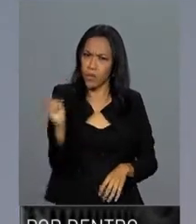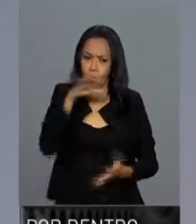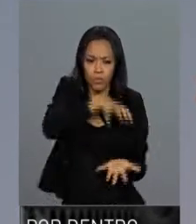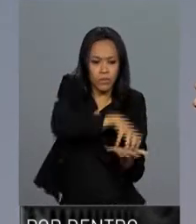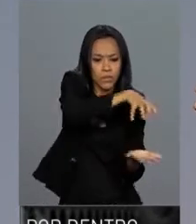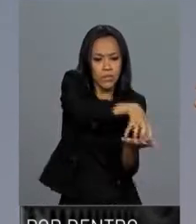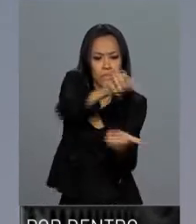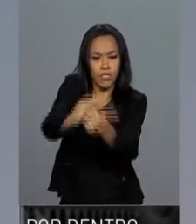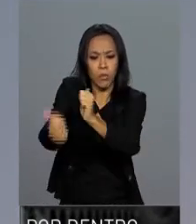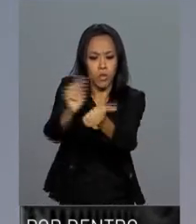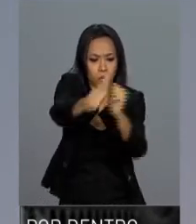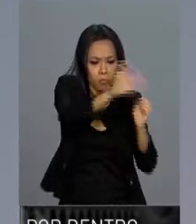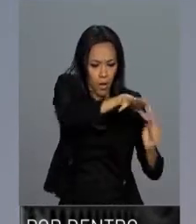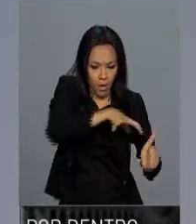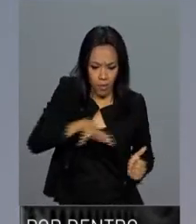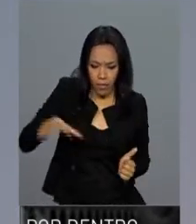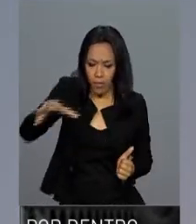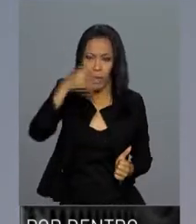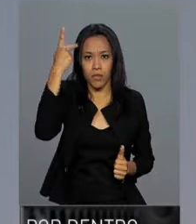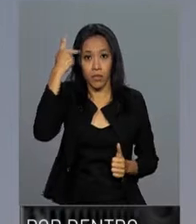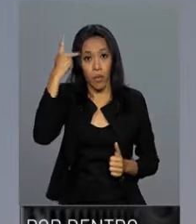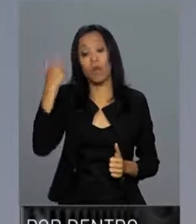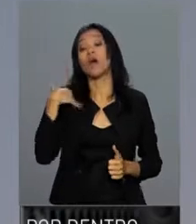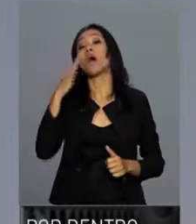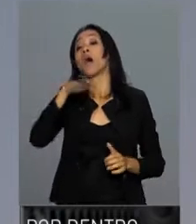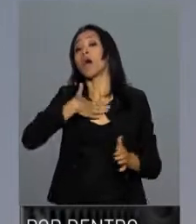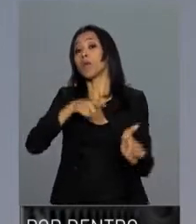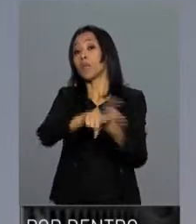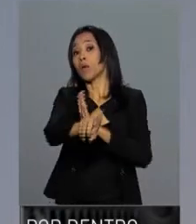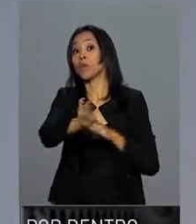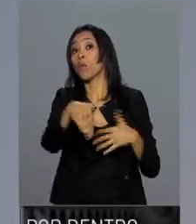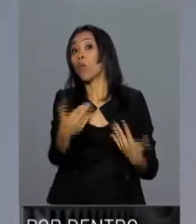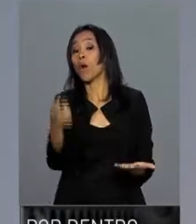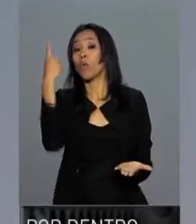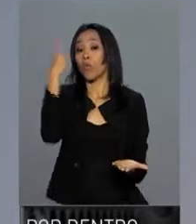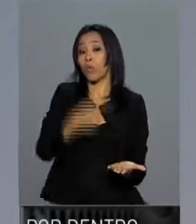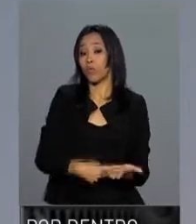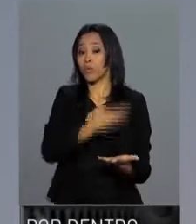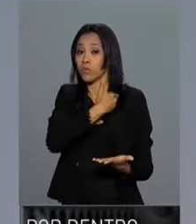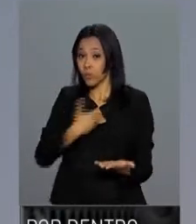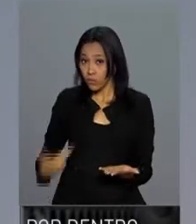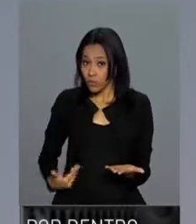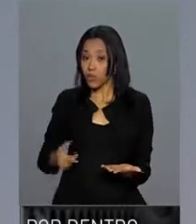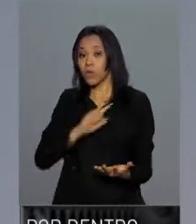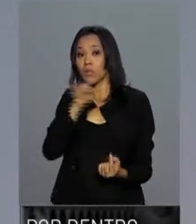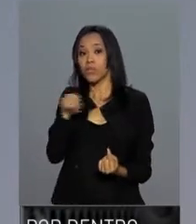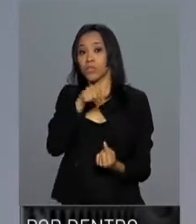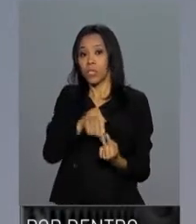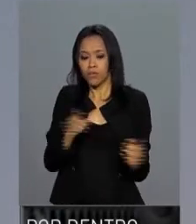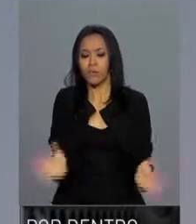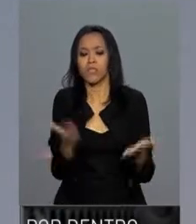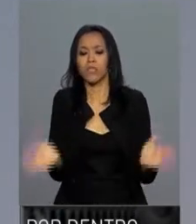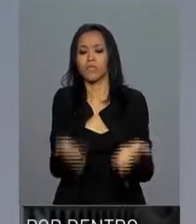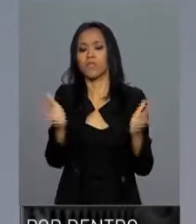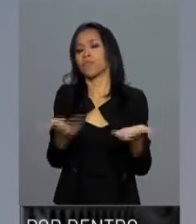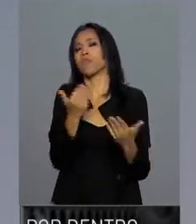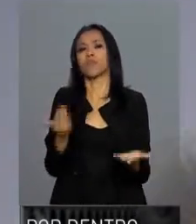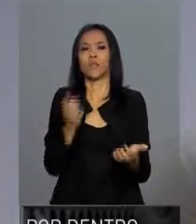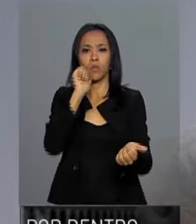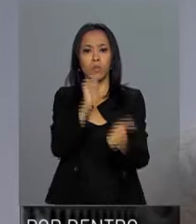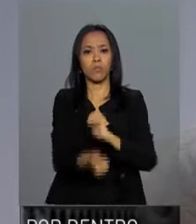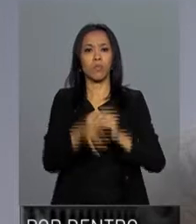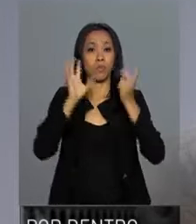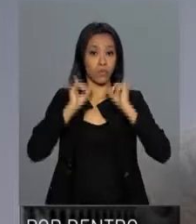paulo que contou com investimentos do governo federal eu pergunto o seguinte qual é o papel do poder público o desenvolvimento do esporte paraolímpico aqui no brasil